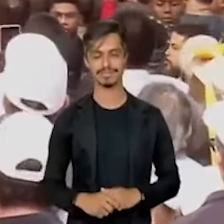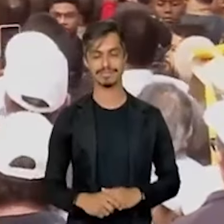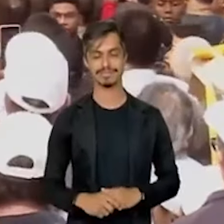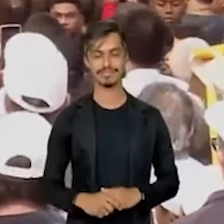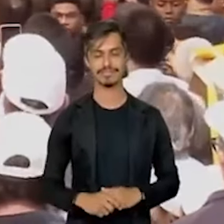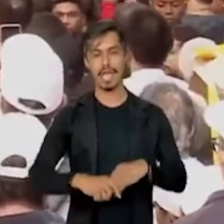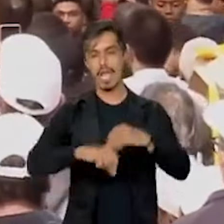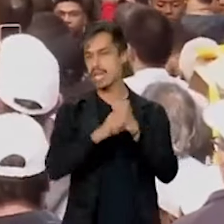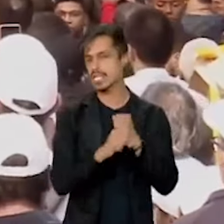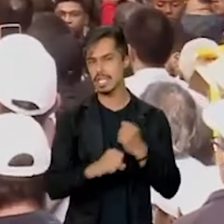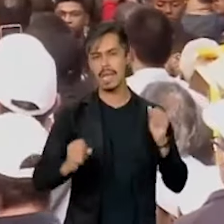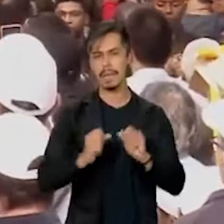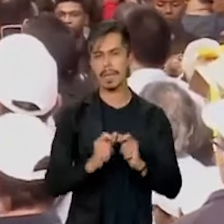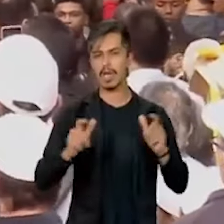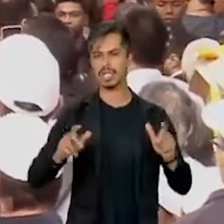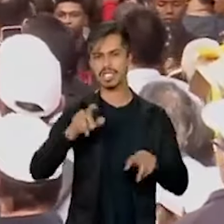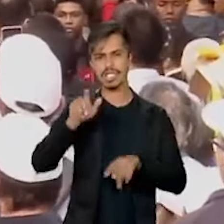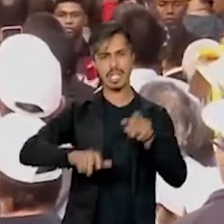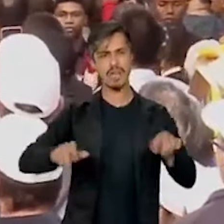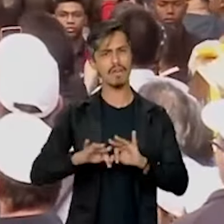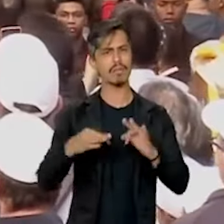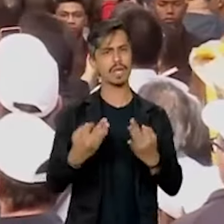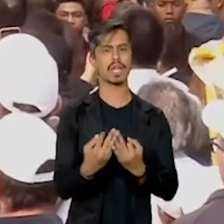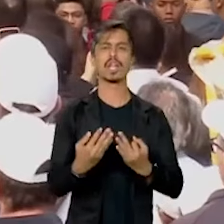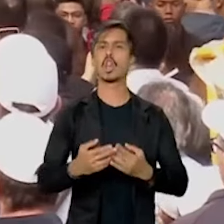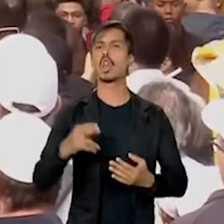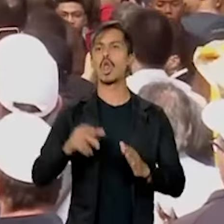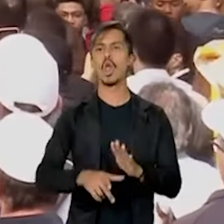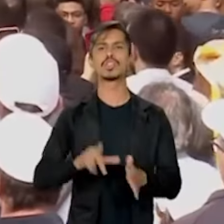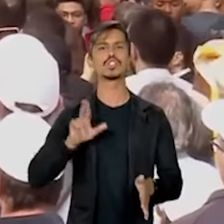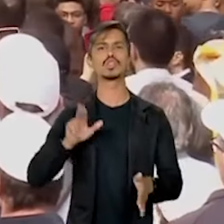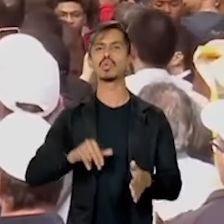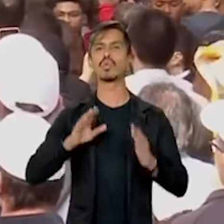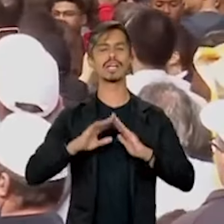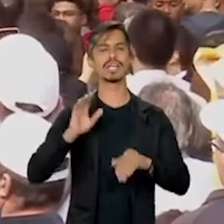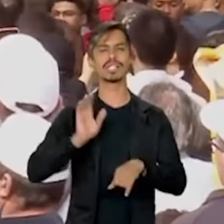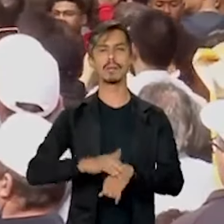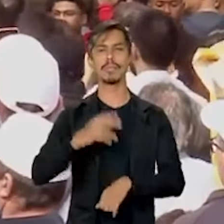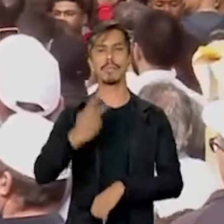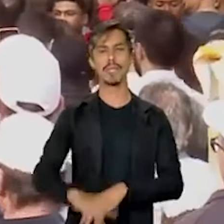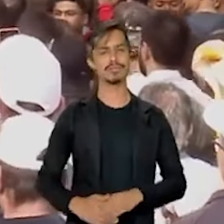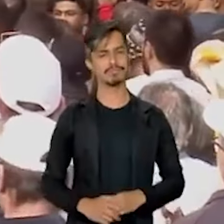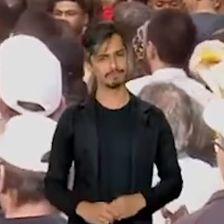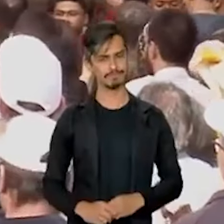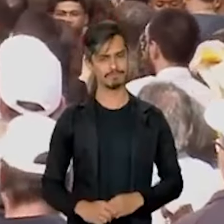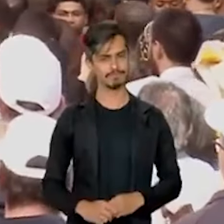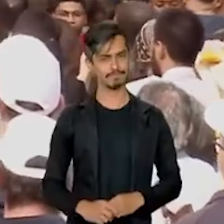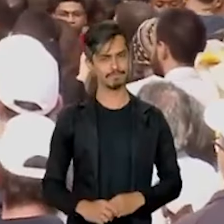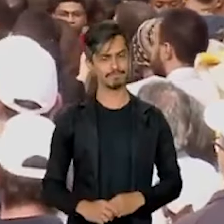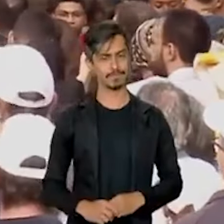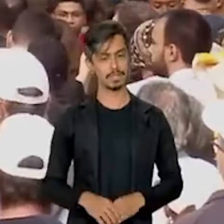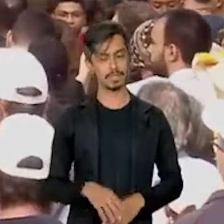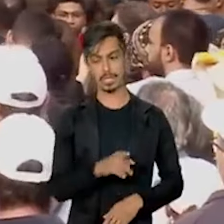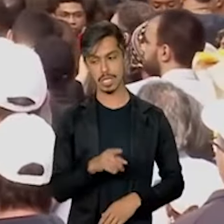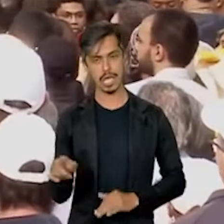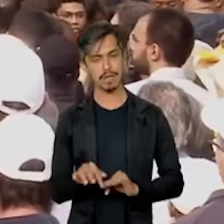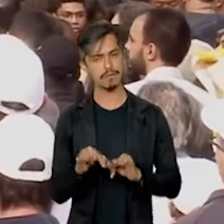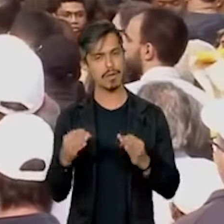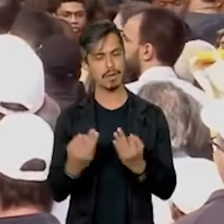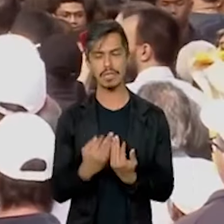A grande maioria destas famílias nunca teve uma casa própria. E destas famílias,